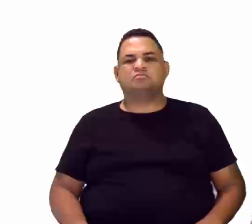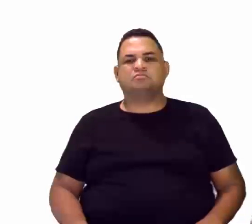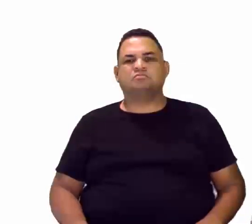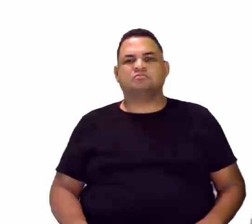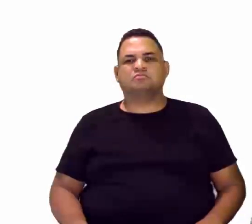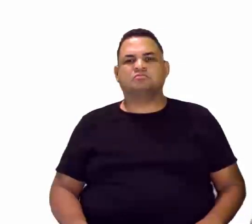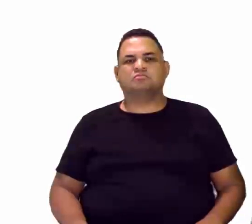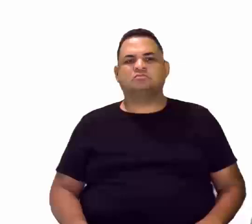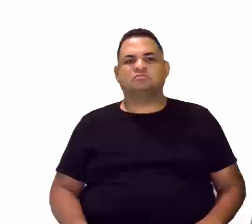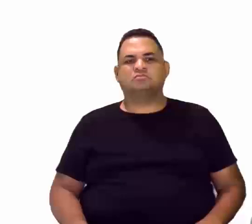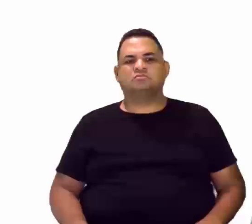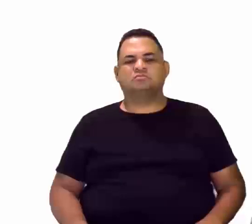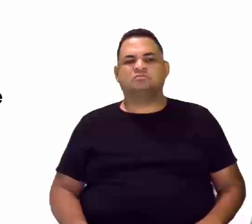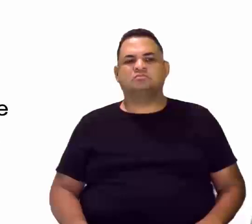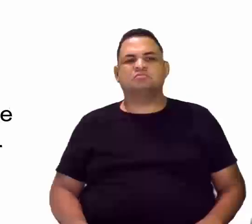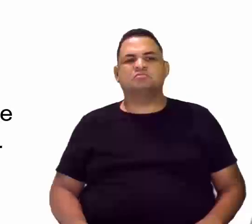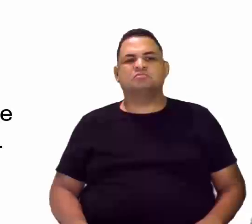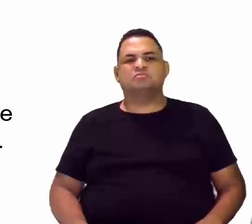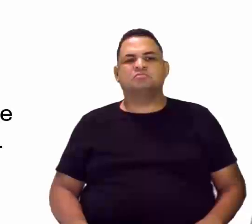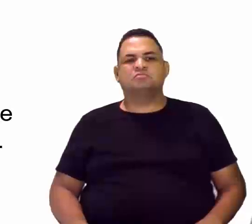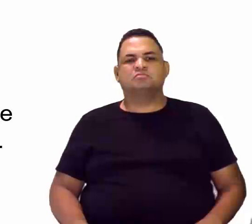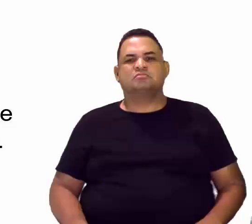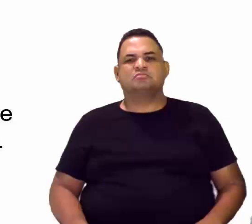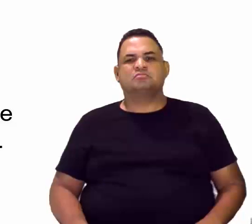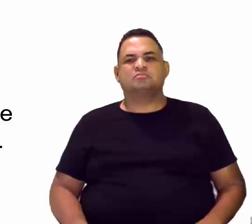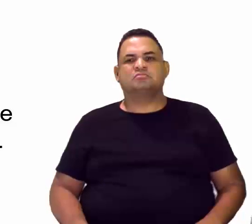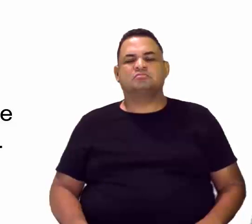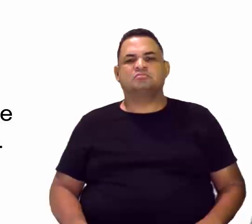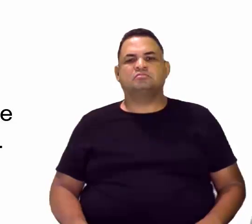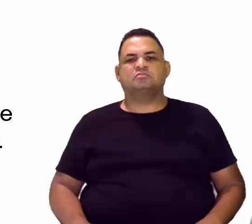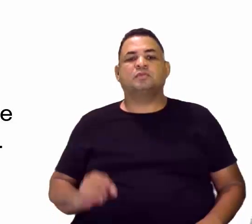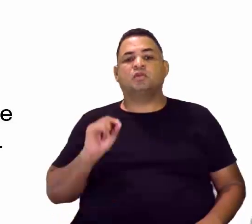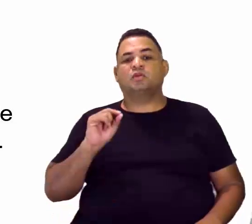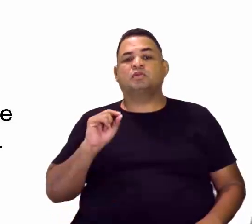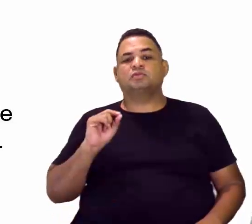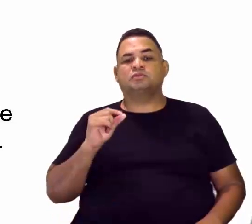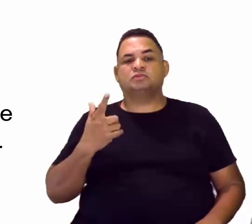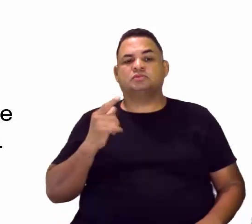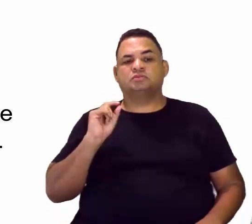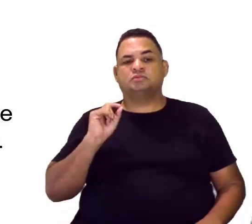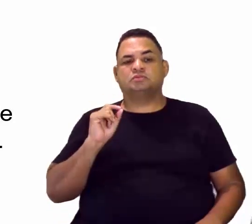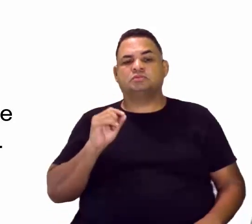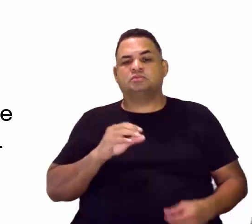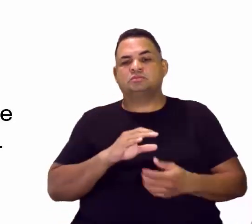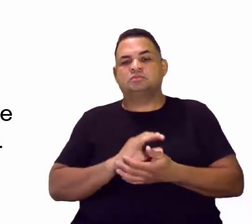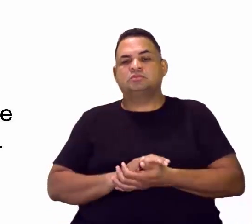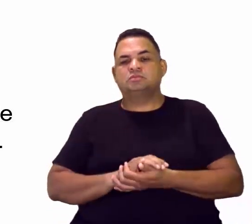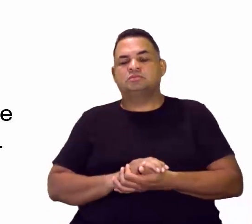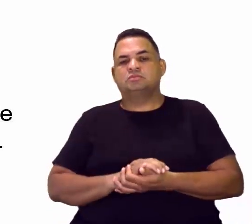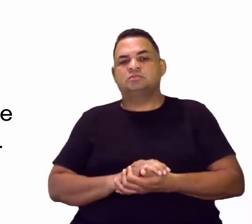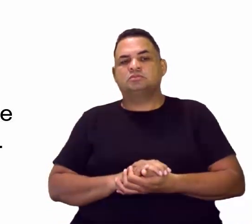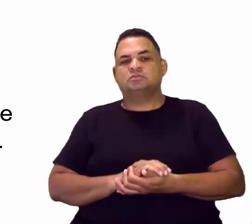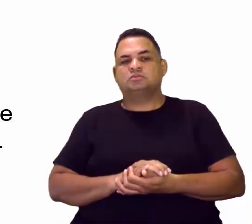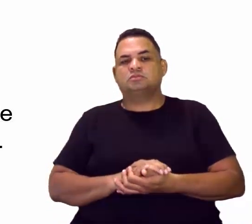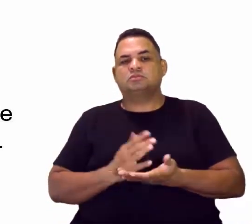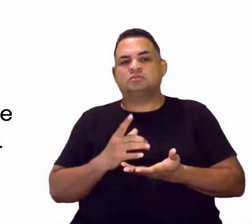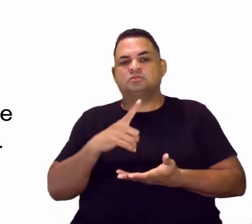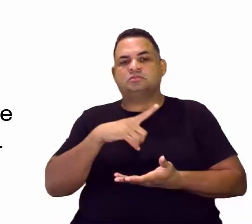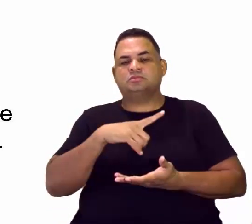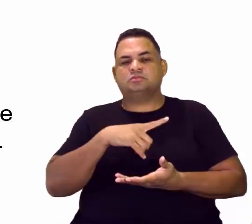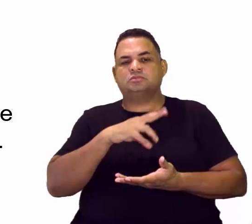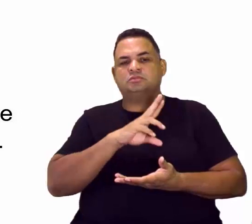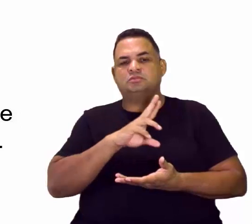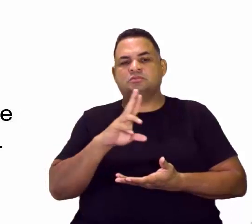positivo. E aí, veja só o caso do cloreto de hidrogênio, popularmente